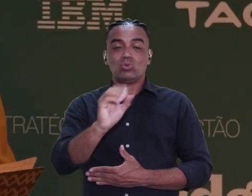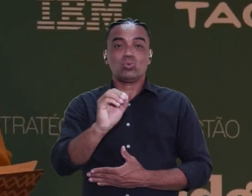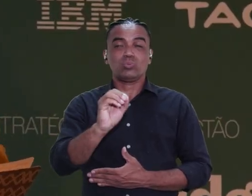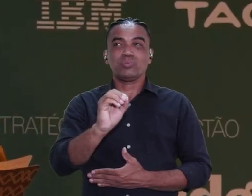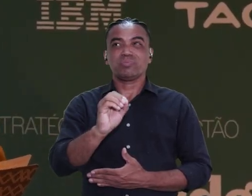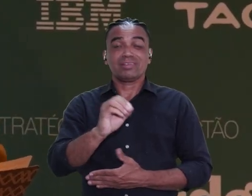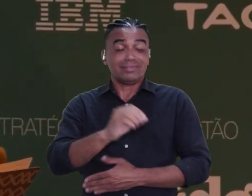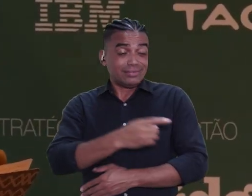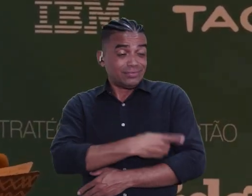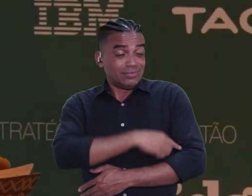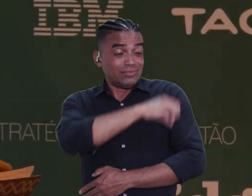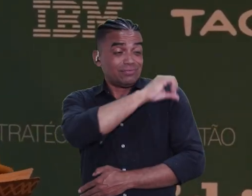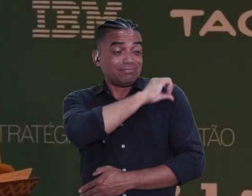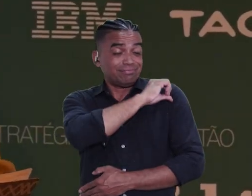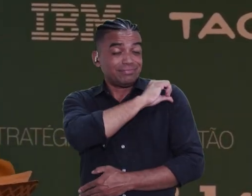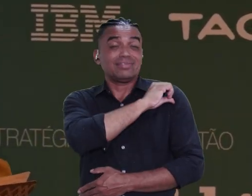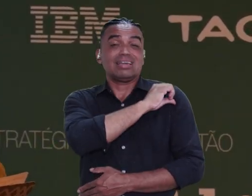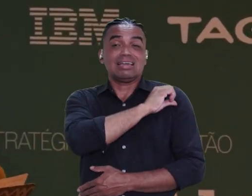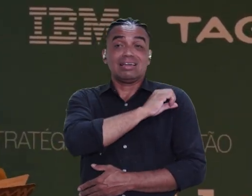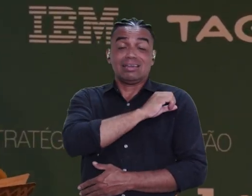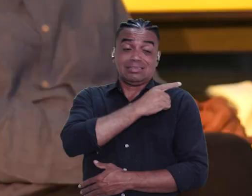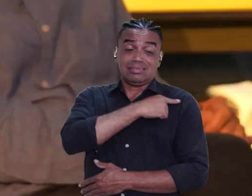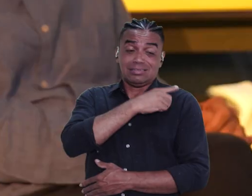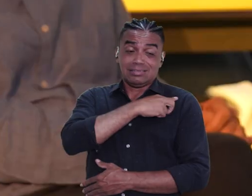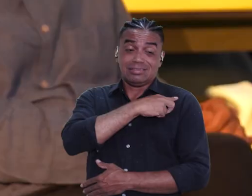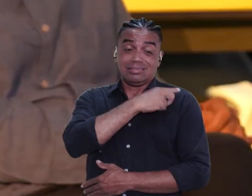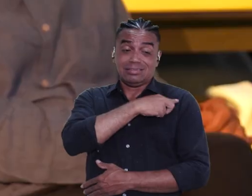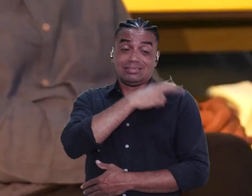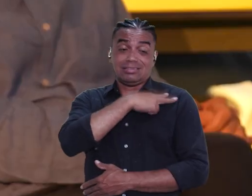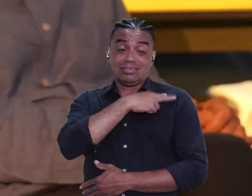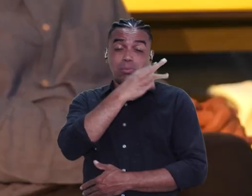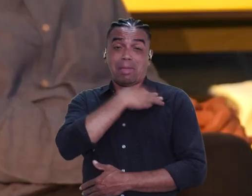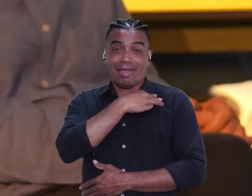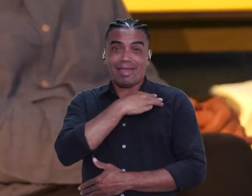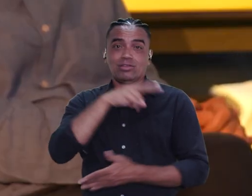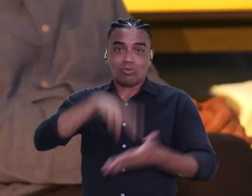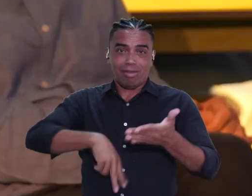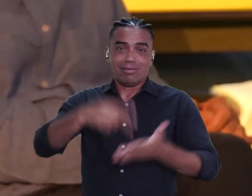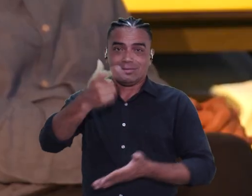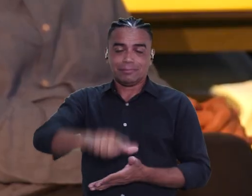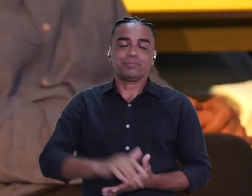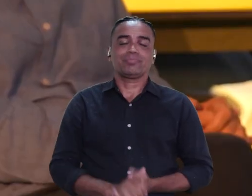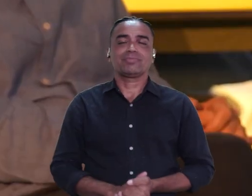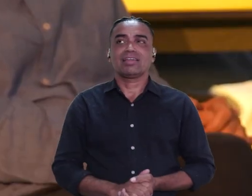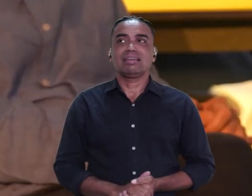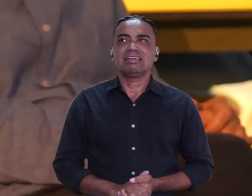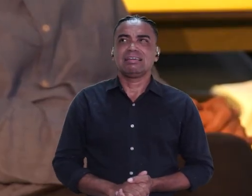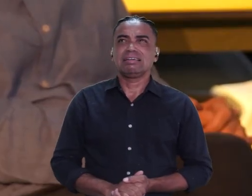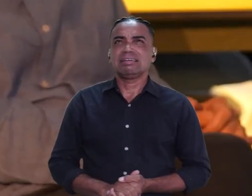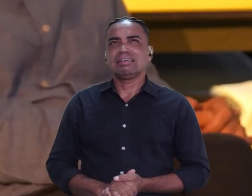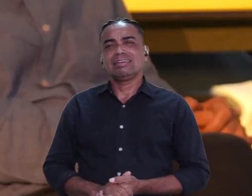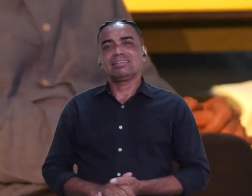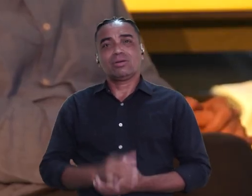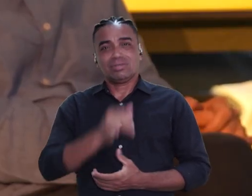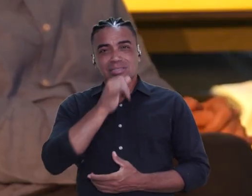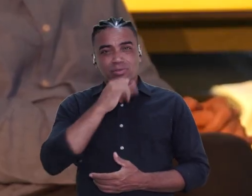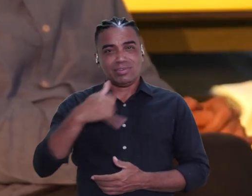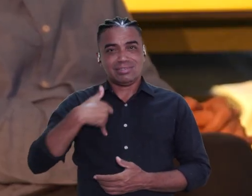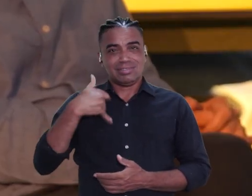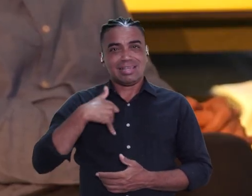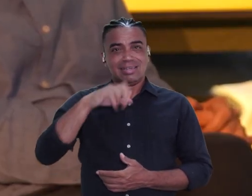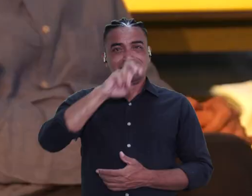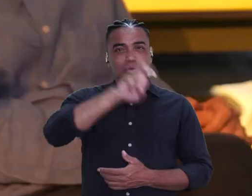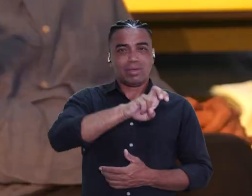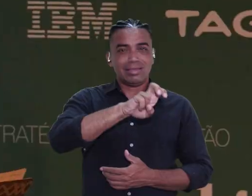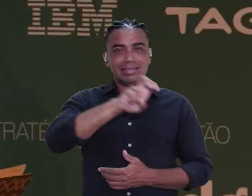fundamental, no ensino médio. E eu revisitei esse poema aos 55. Eu fiz